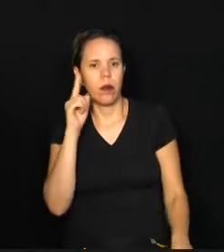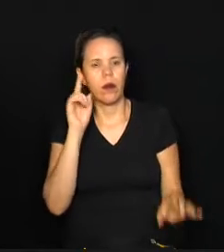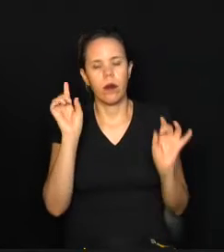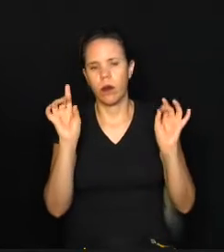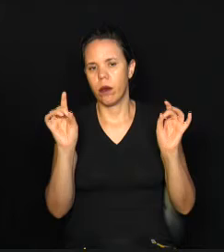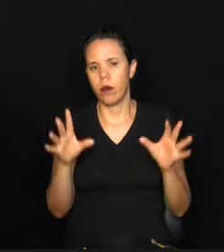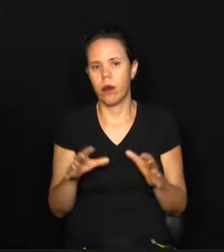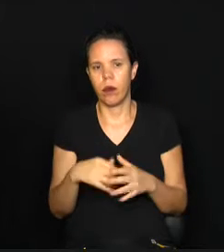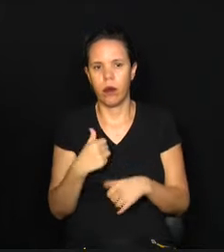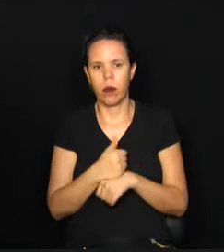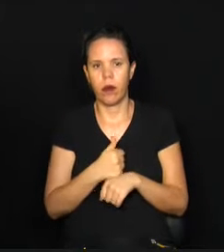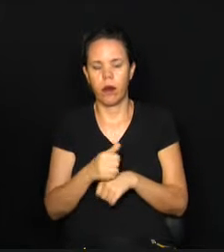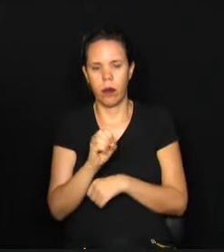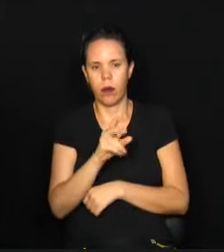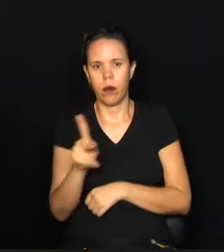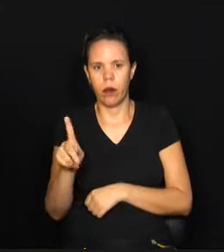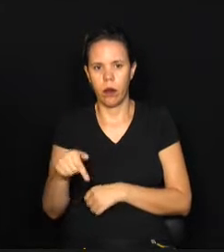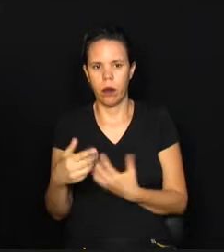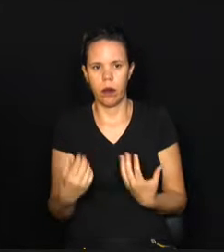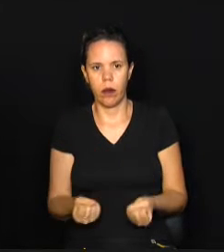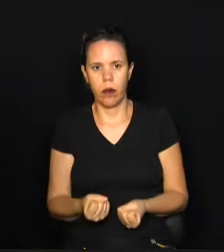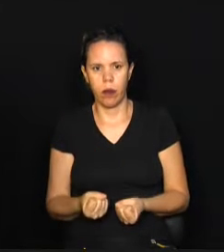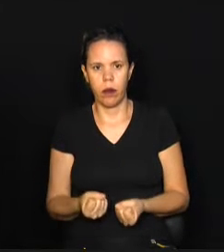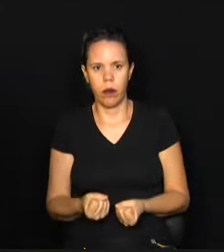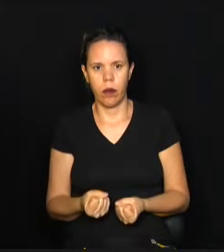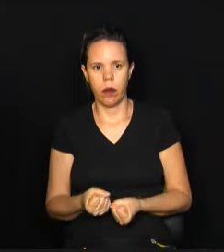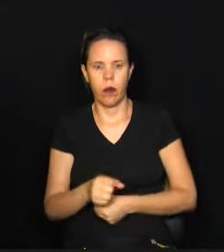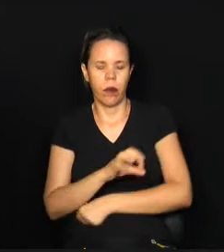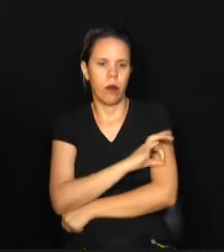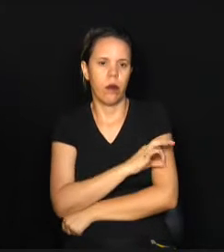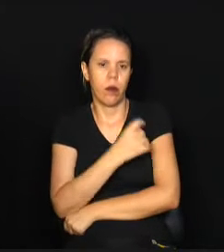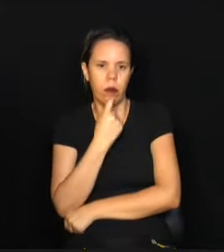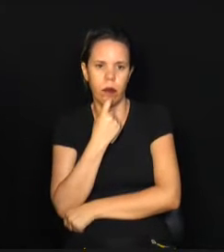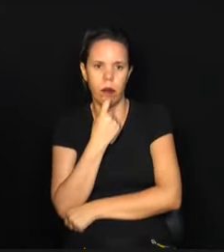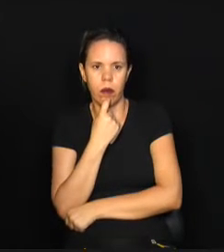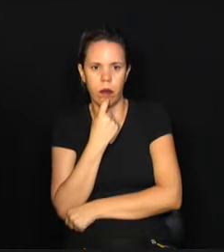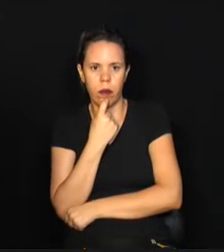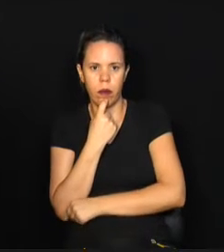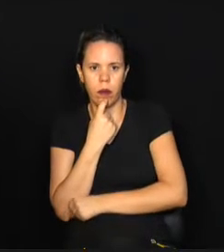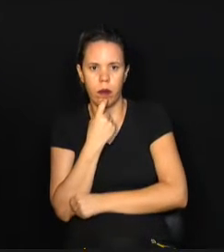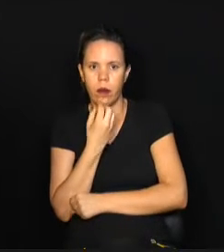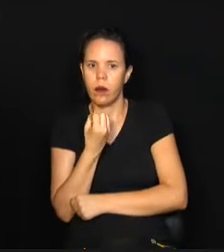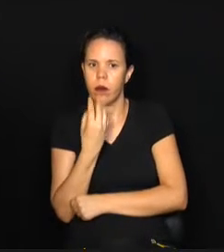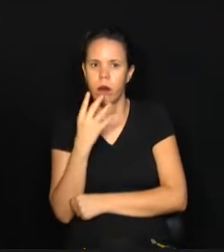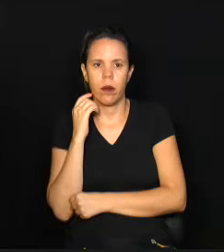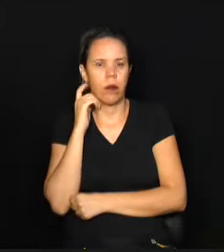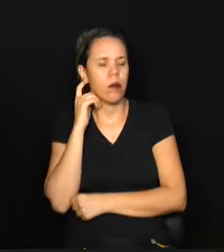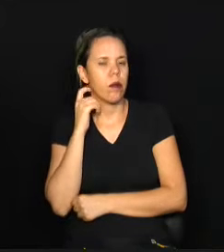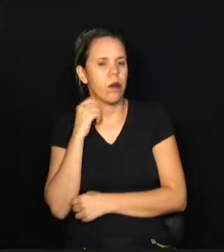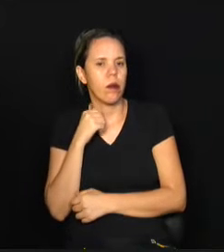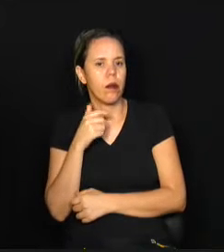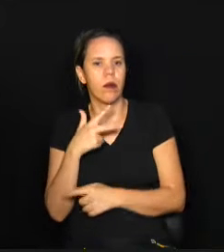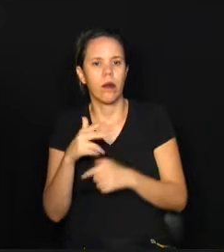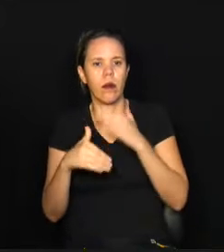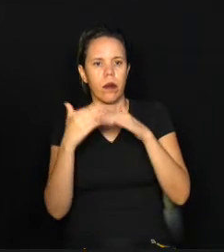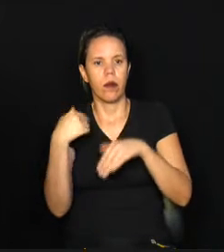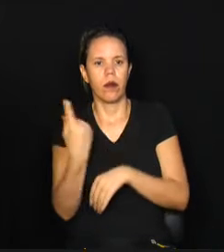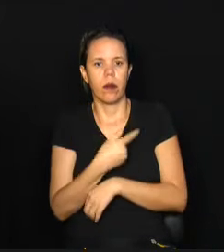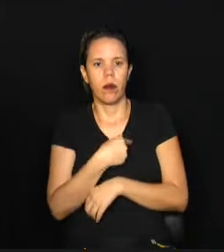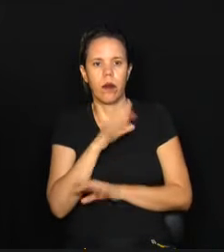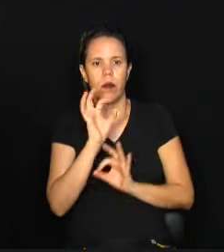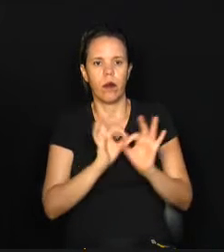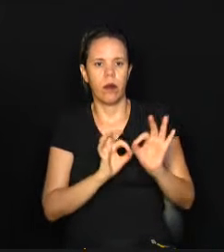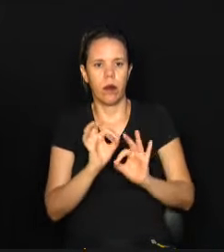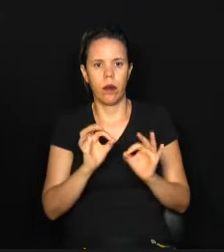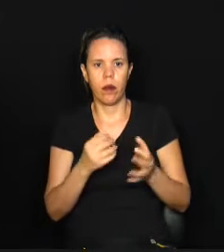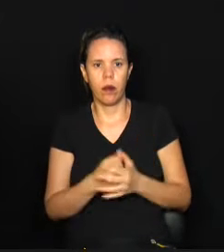especial para a optometria e o reconhecimento pela Prefeitura de Campinas vai ser muito bom para mais um passo na nossa